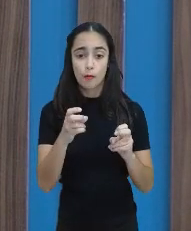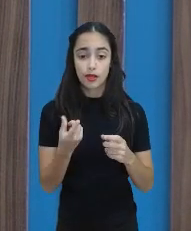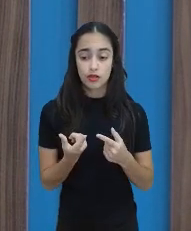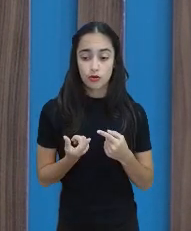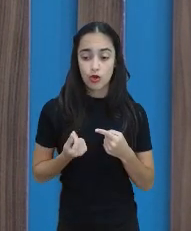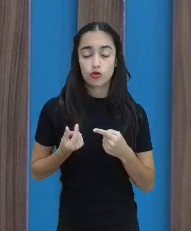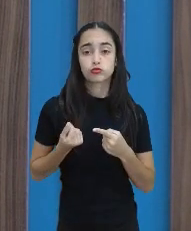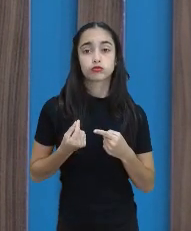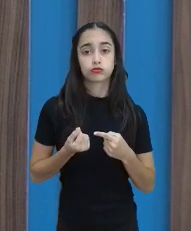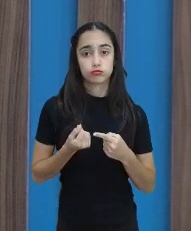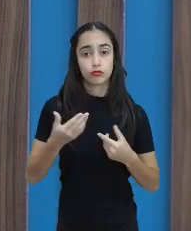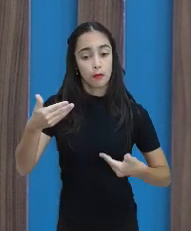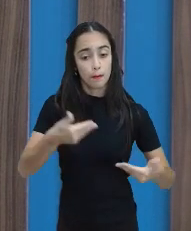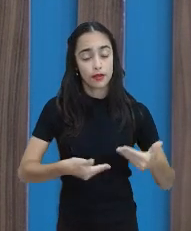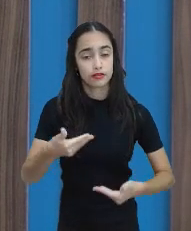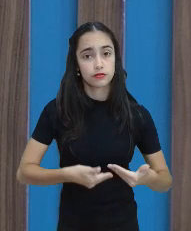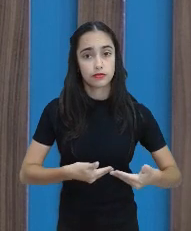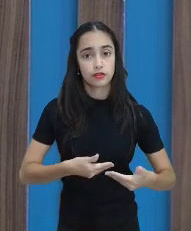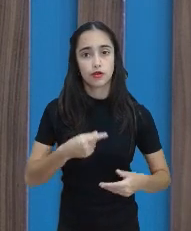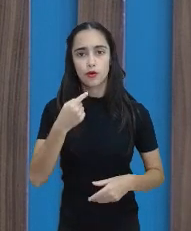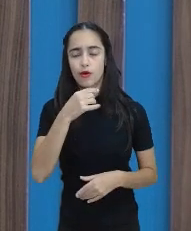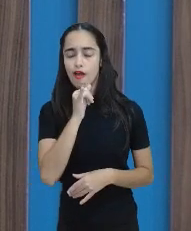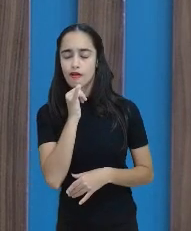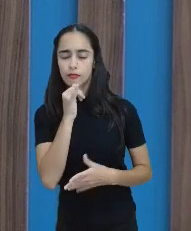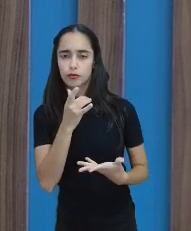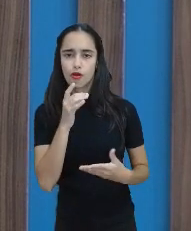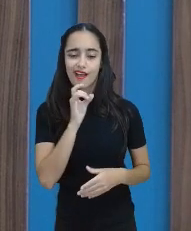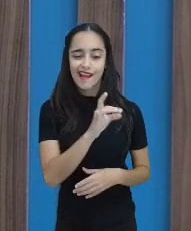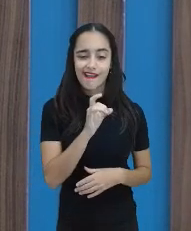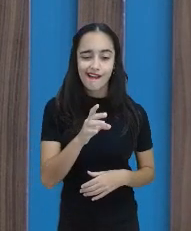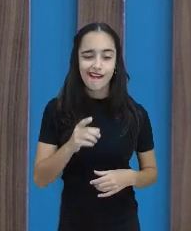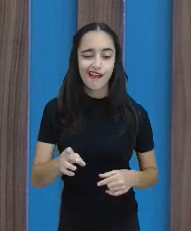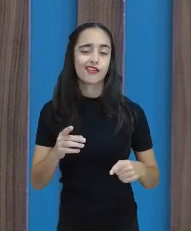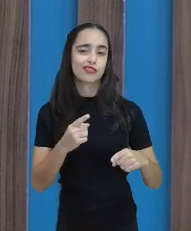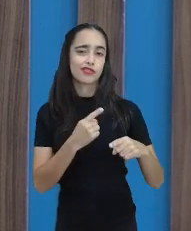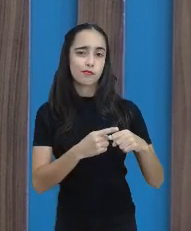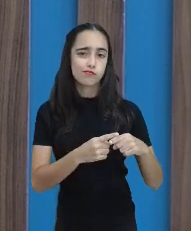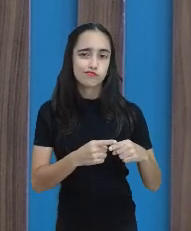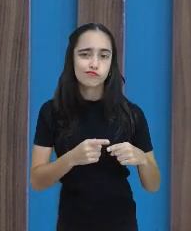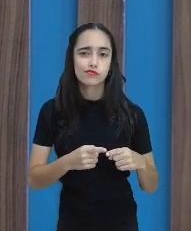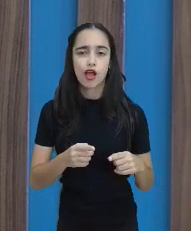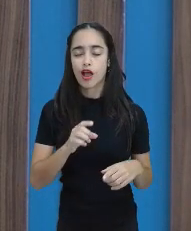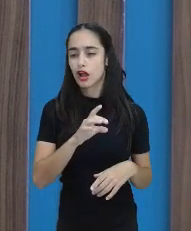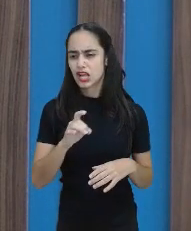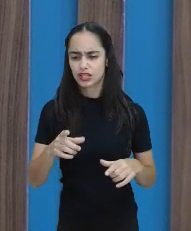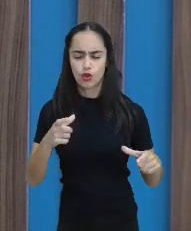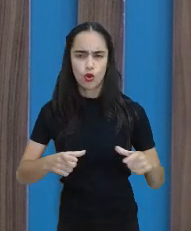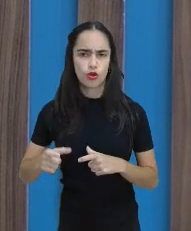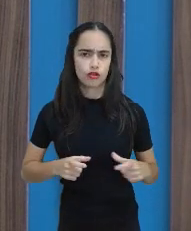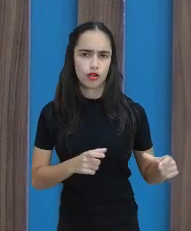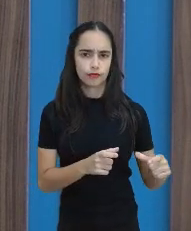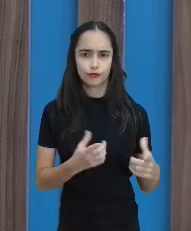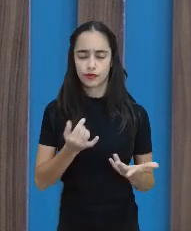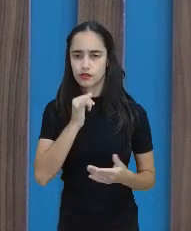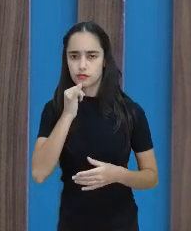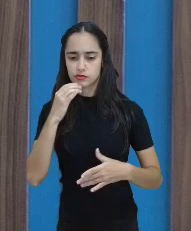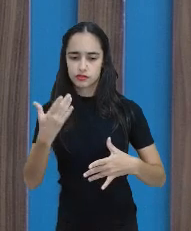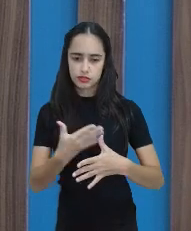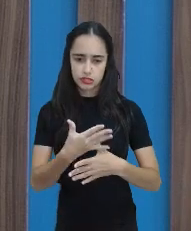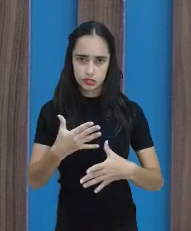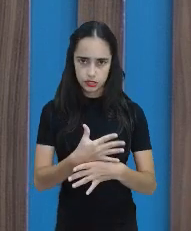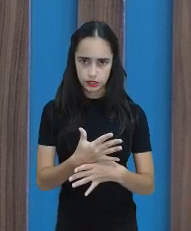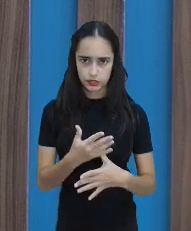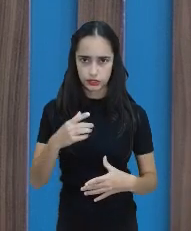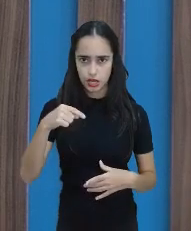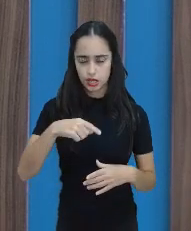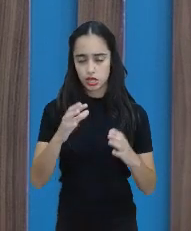Porque, por exemplo, cada bairro, cada localidade, vamos falar da cidade do Recife, ela tem